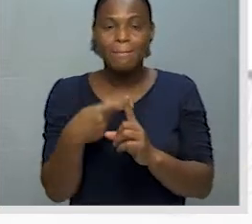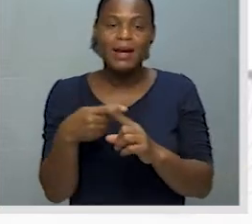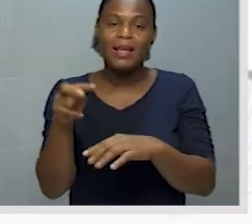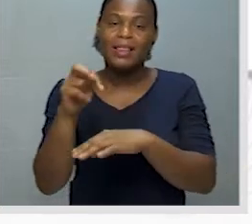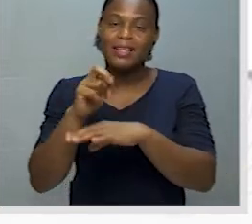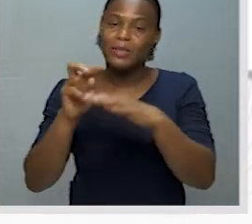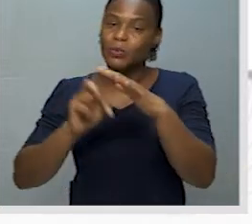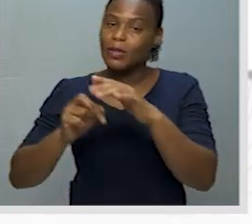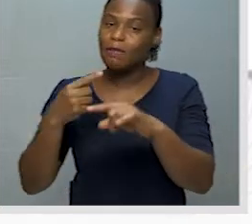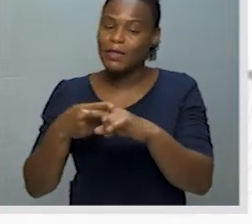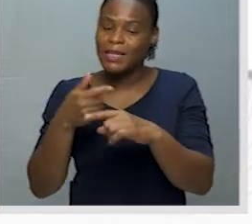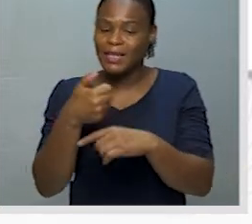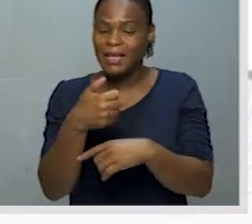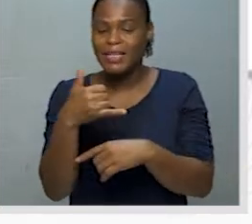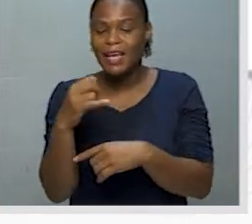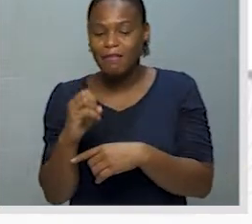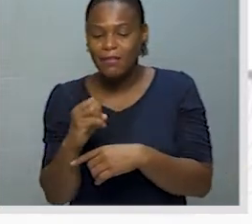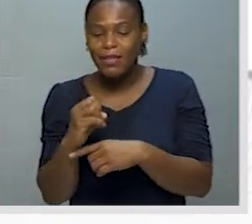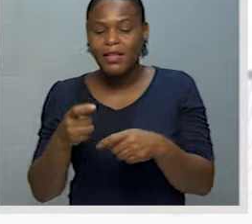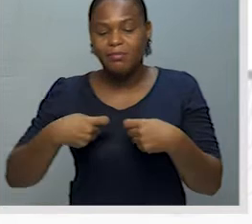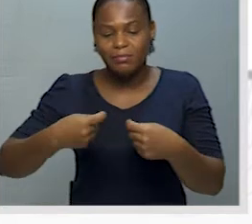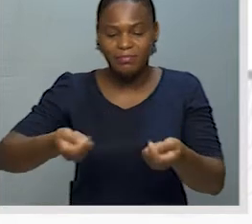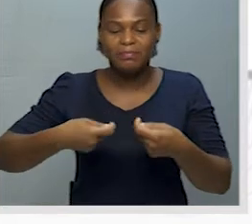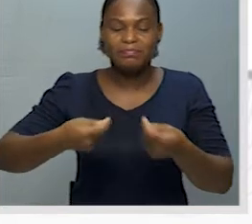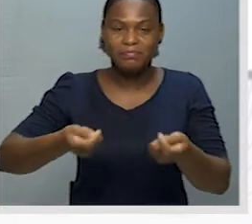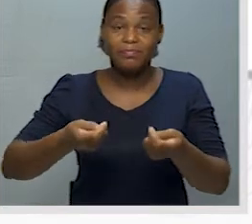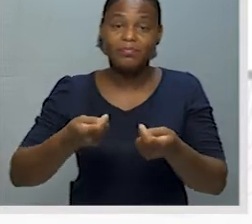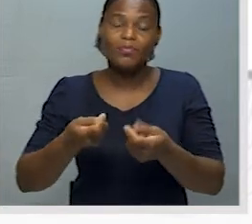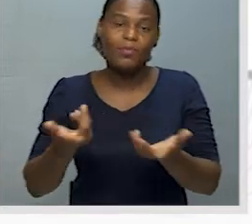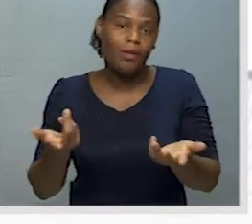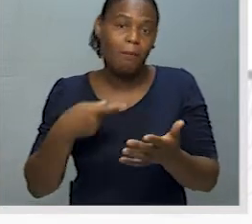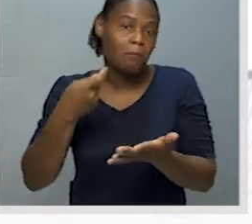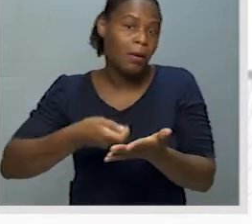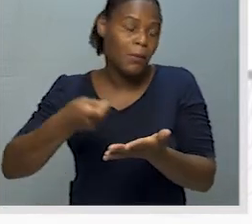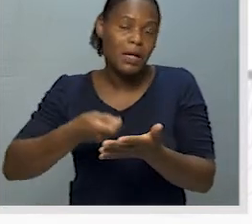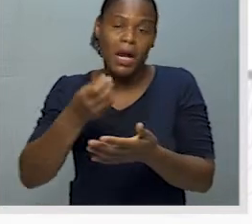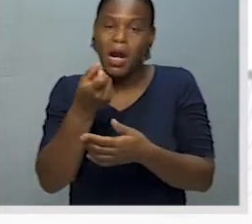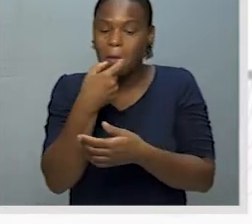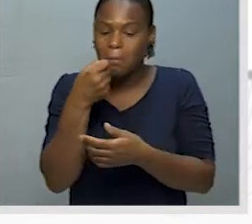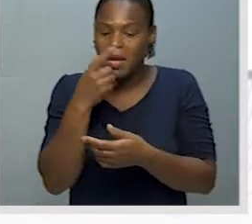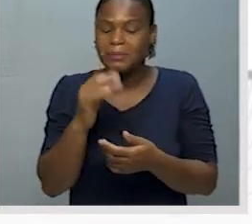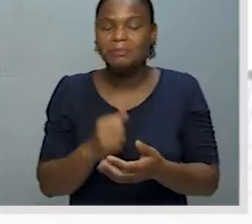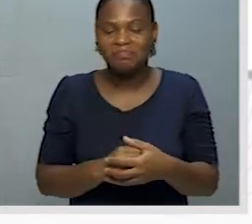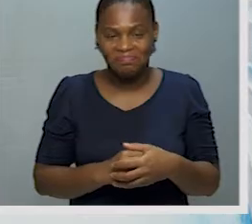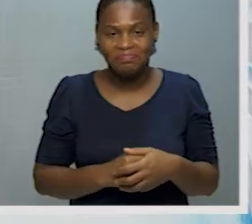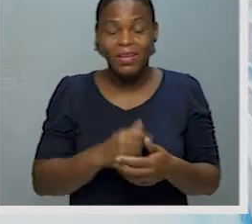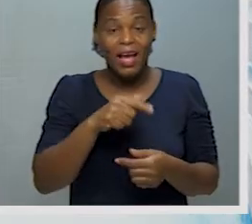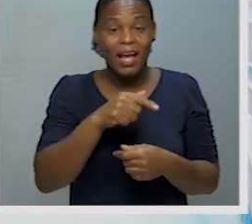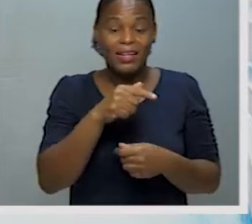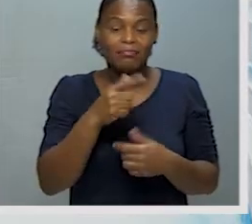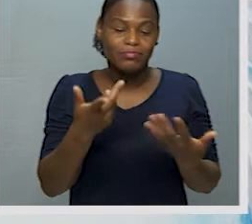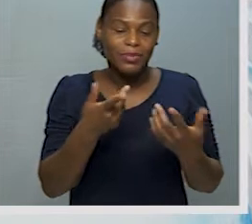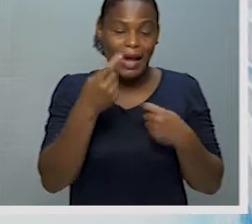mais 3/8 vezes 520, que corresponde ao gasto com remédios. Então, esta